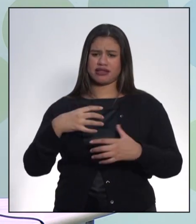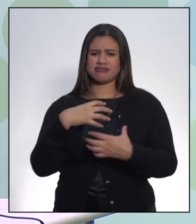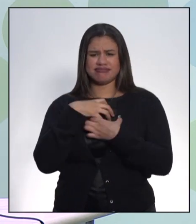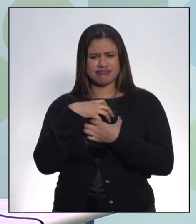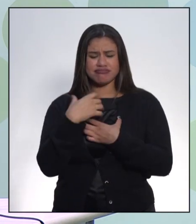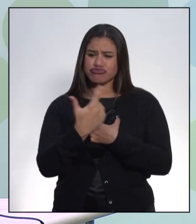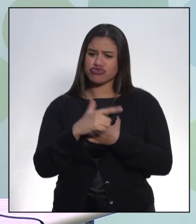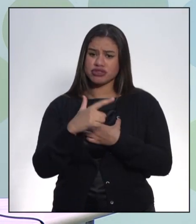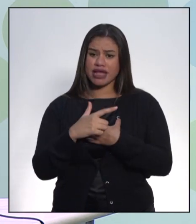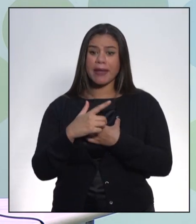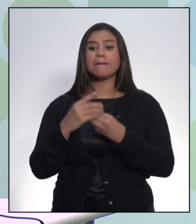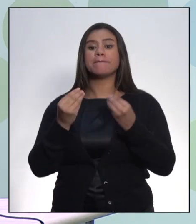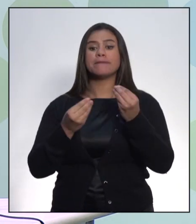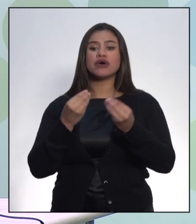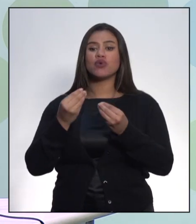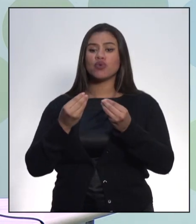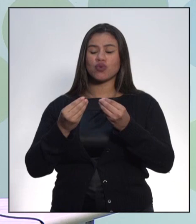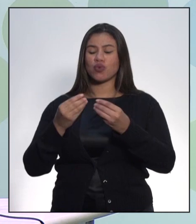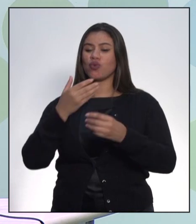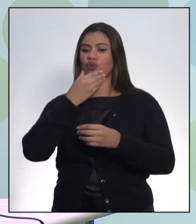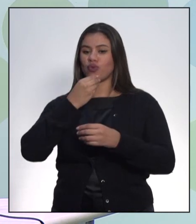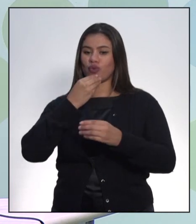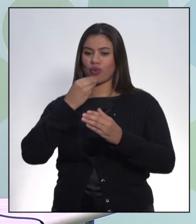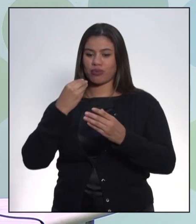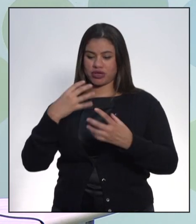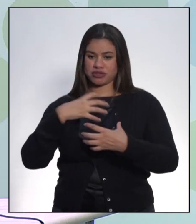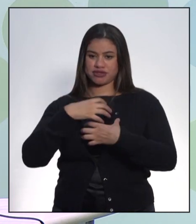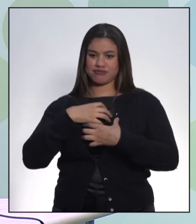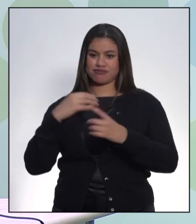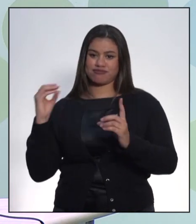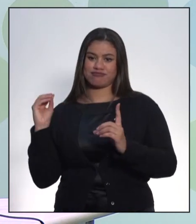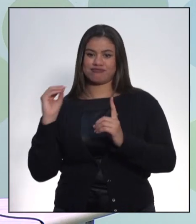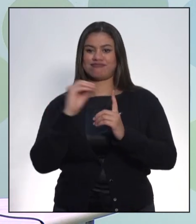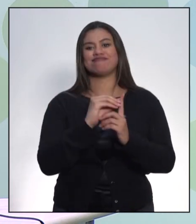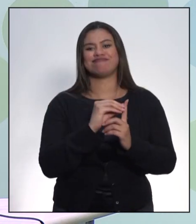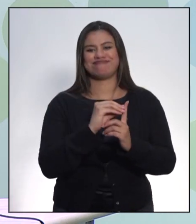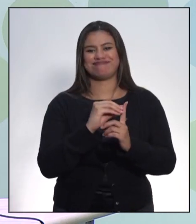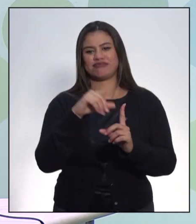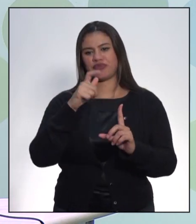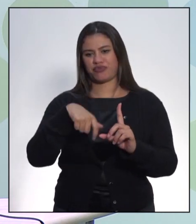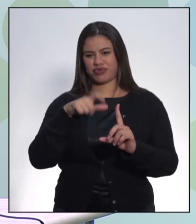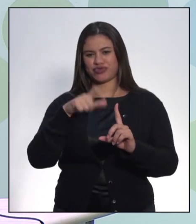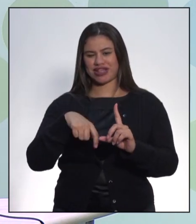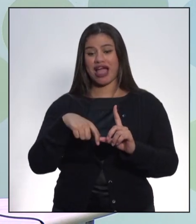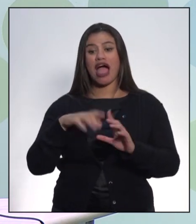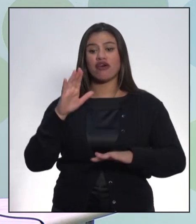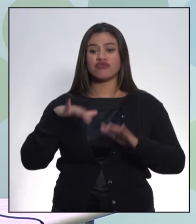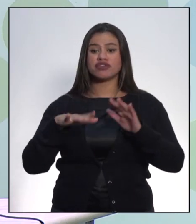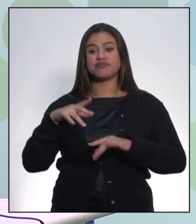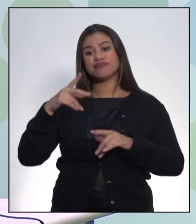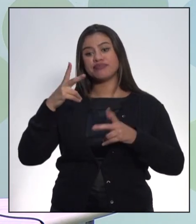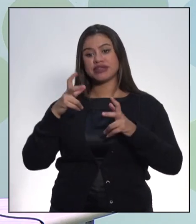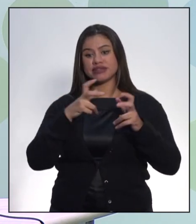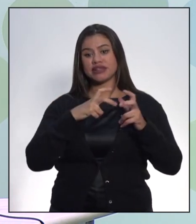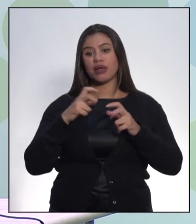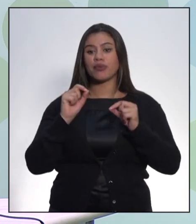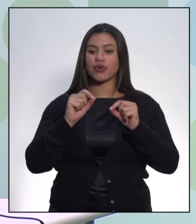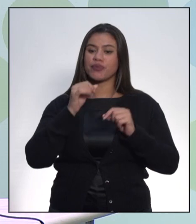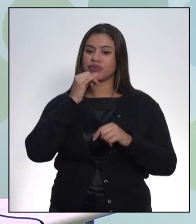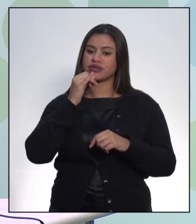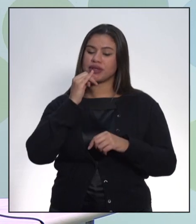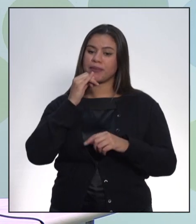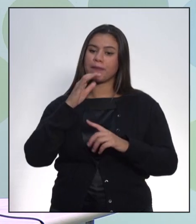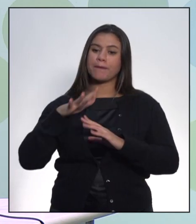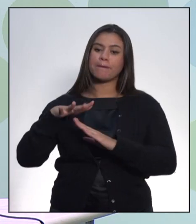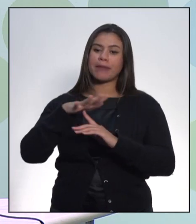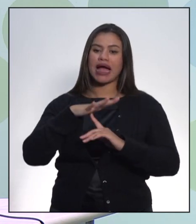cinema, nas histórias em quadrinhos, né? Naquele parque temático lá, que fica lá em Orlando, né? A gente